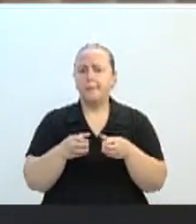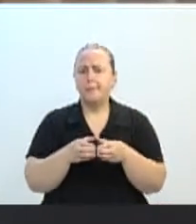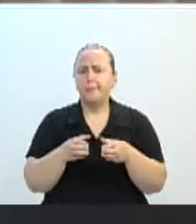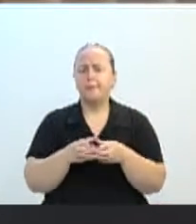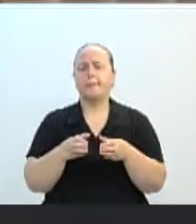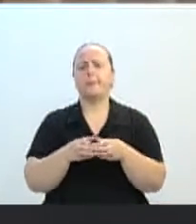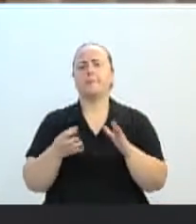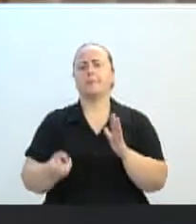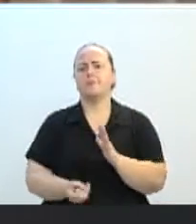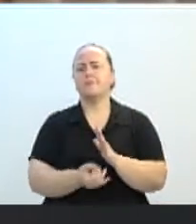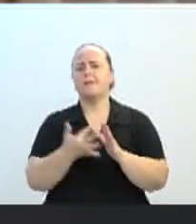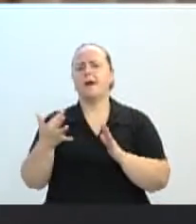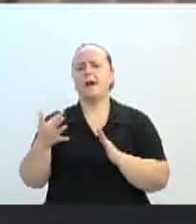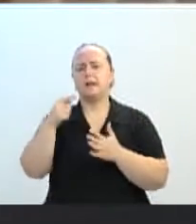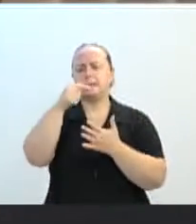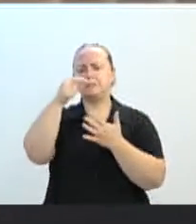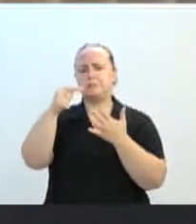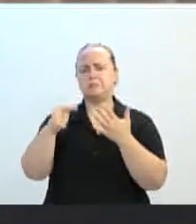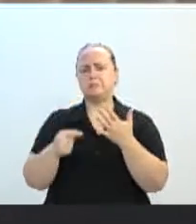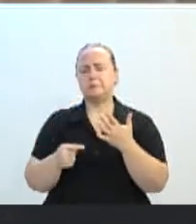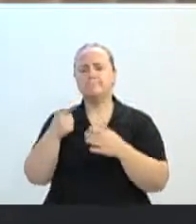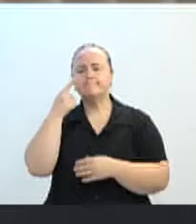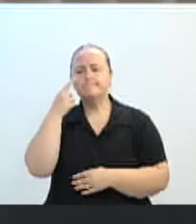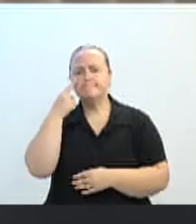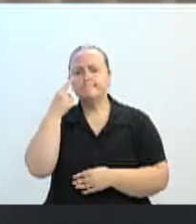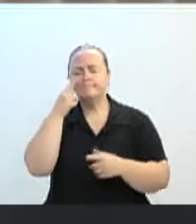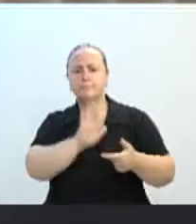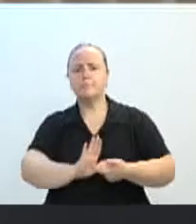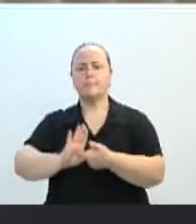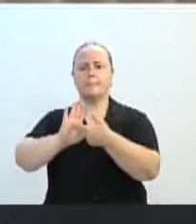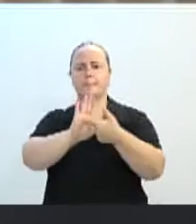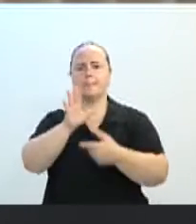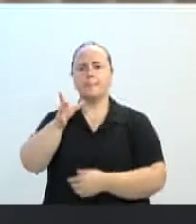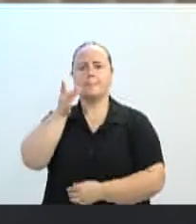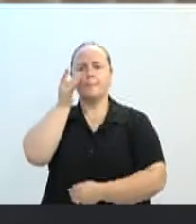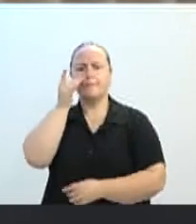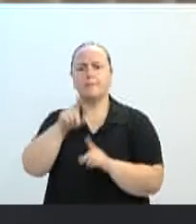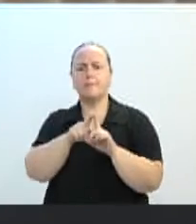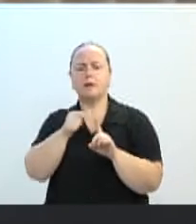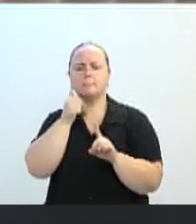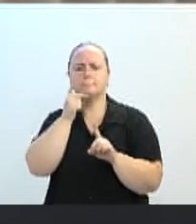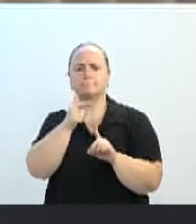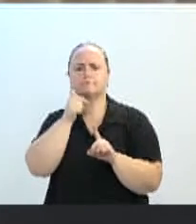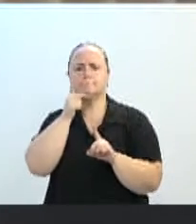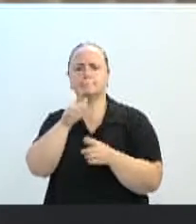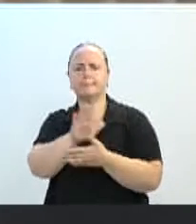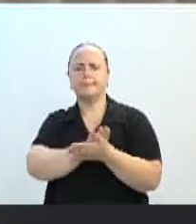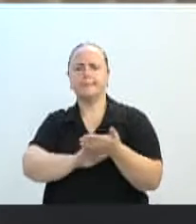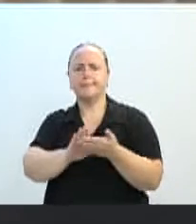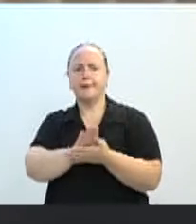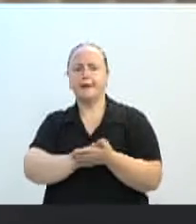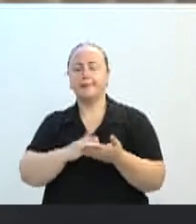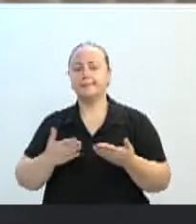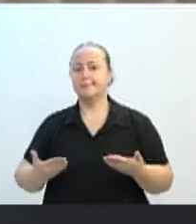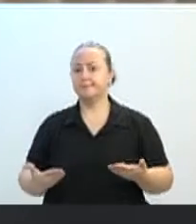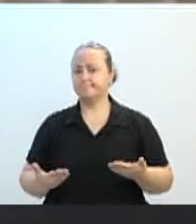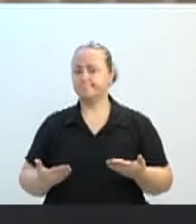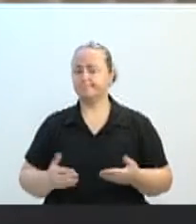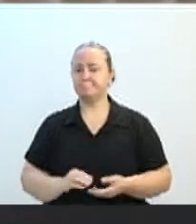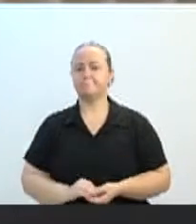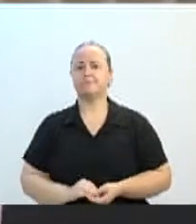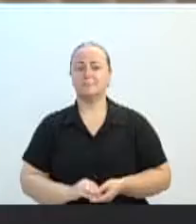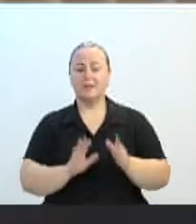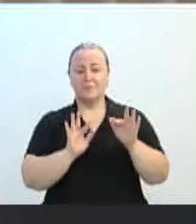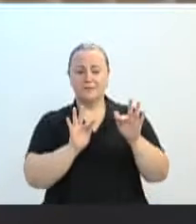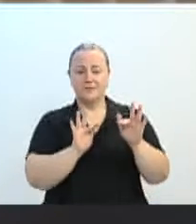C e tu se fazer essa discussão dos números mostrar a realidade e não se foi feito e não se foi feito aí vem no final do ano